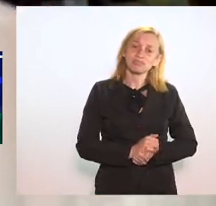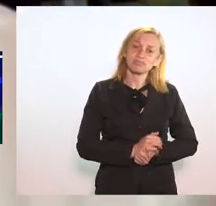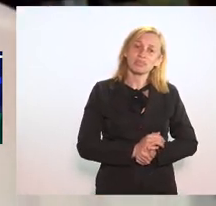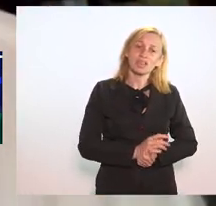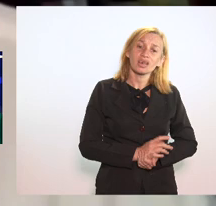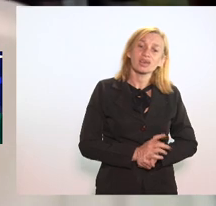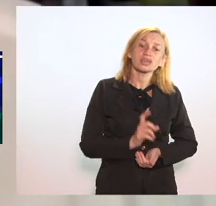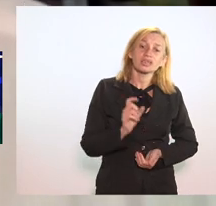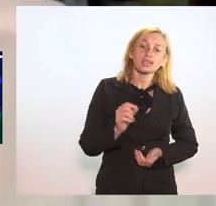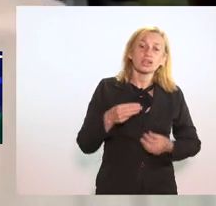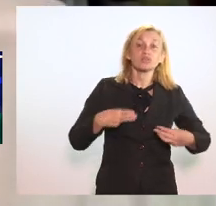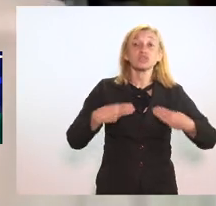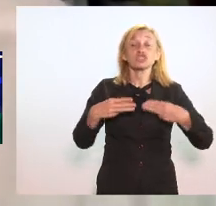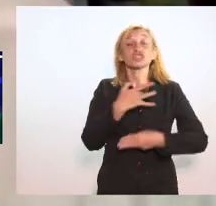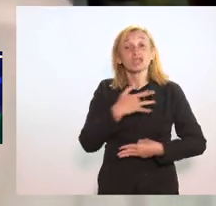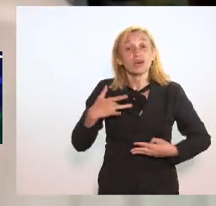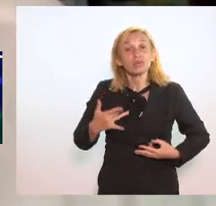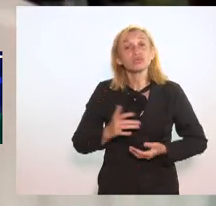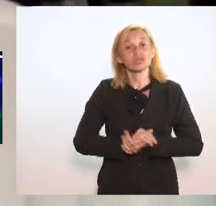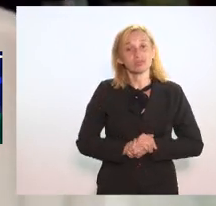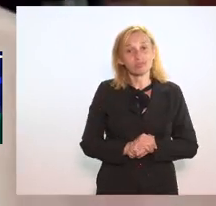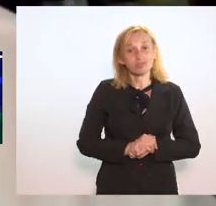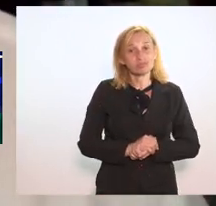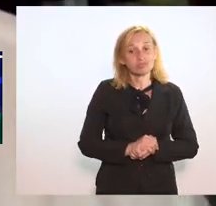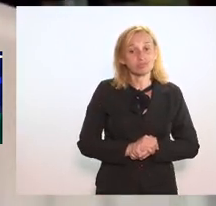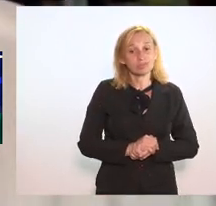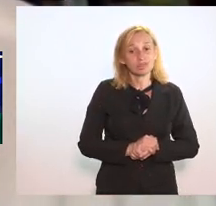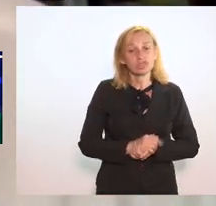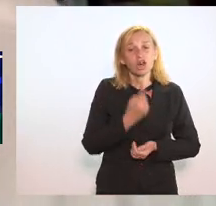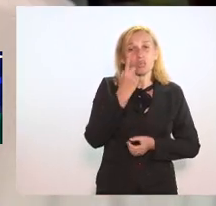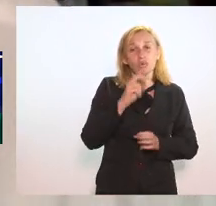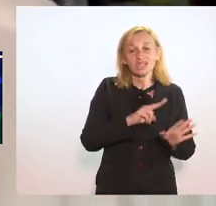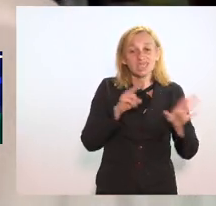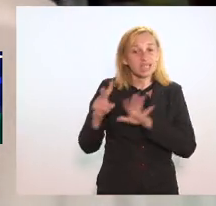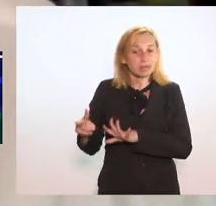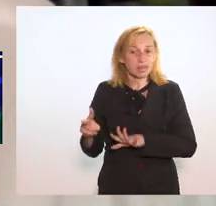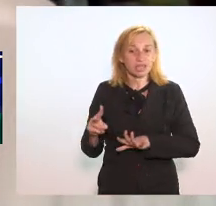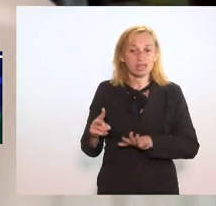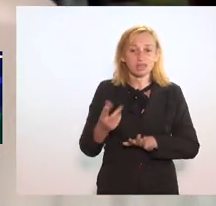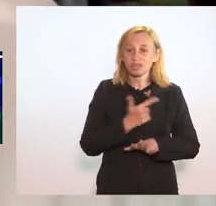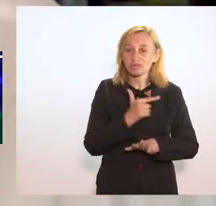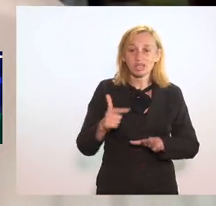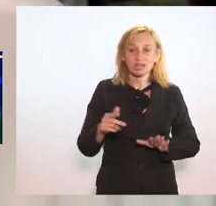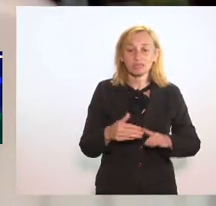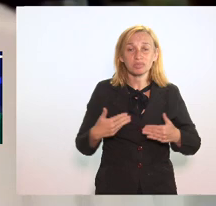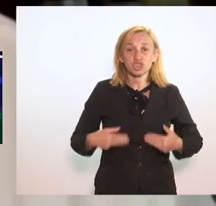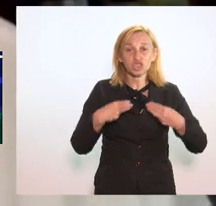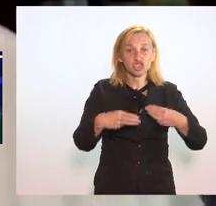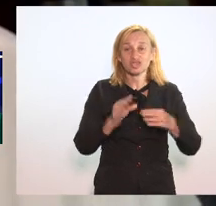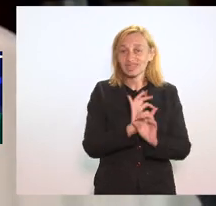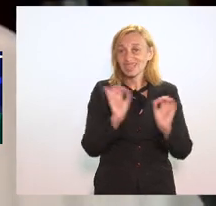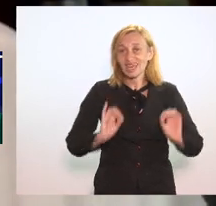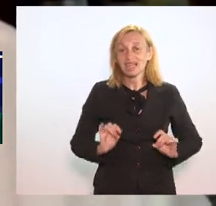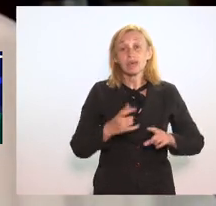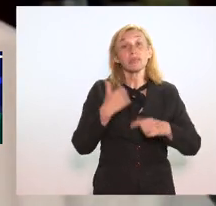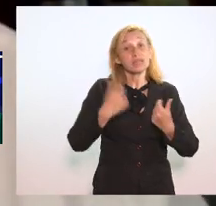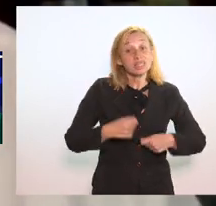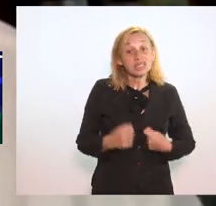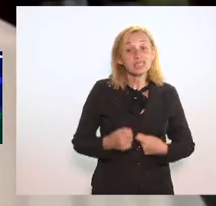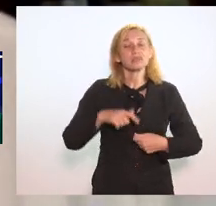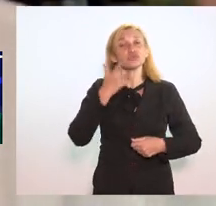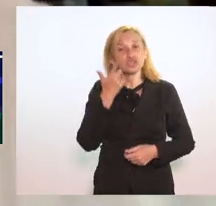E cadê o ministro da saúde estamos aí praticamente uma semana assim Isto o que a gente precisa